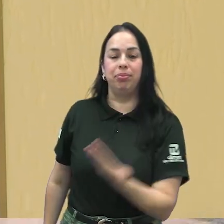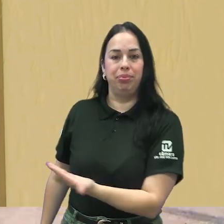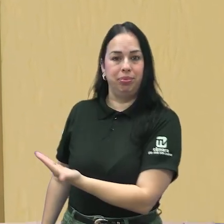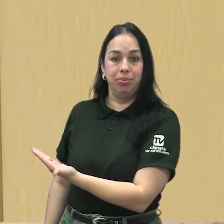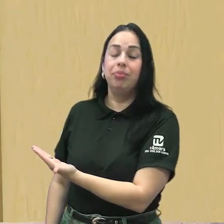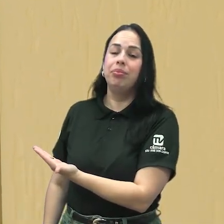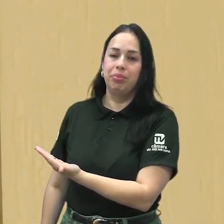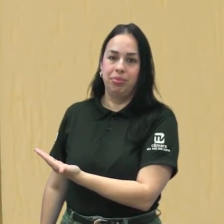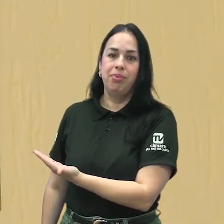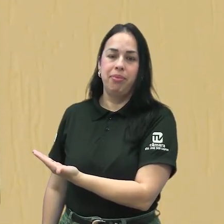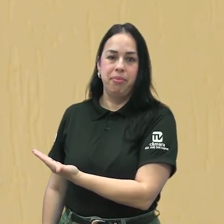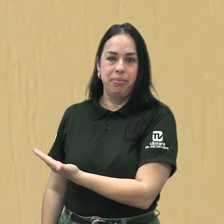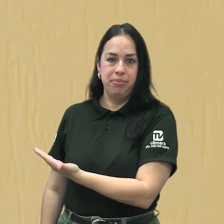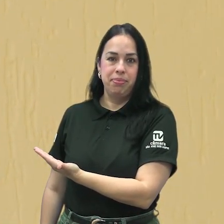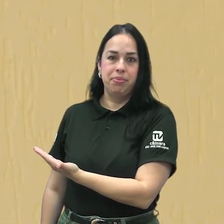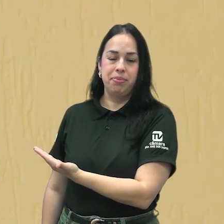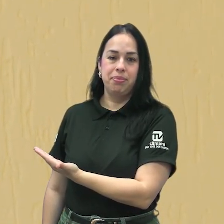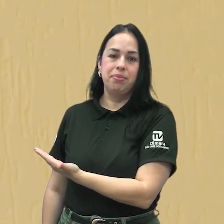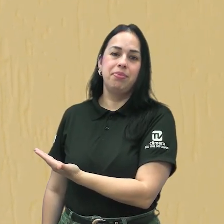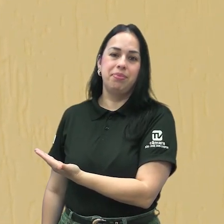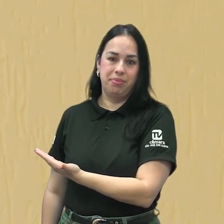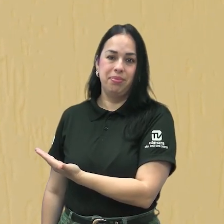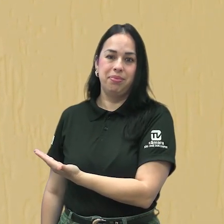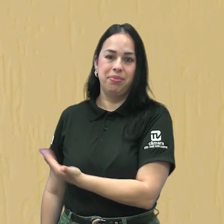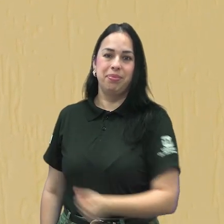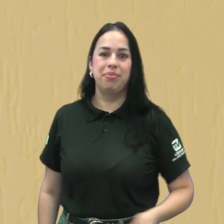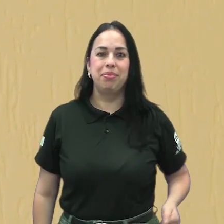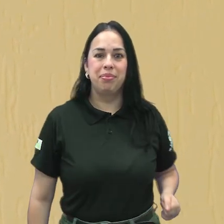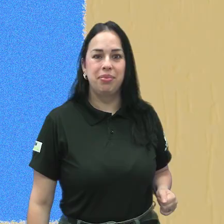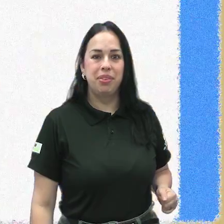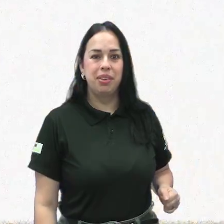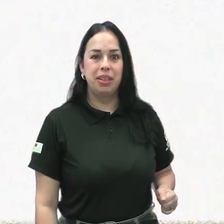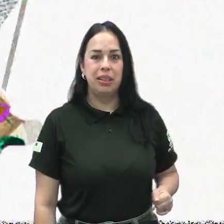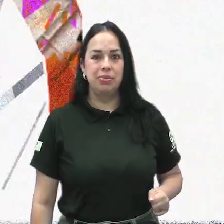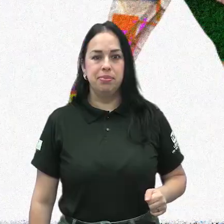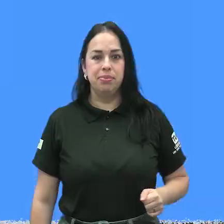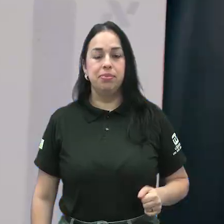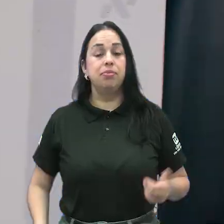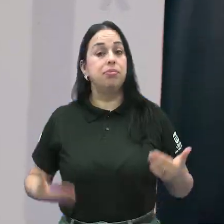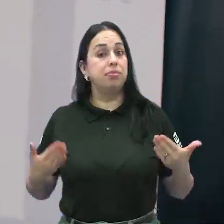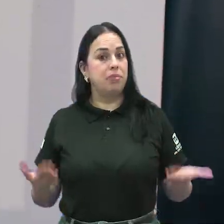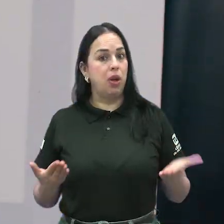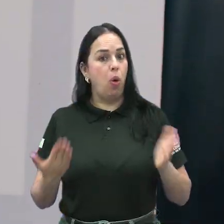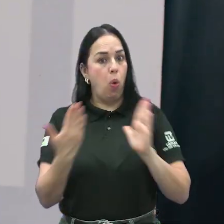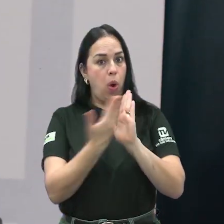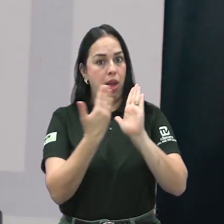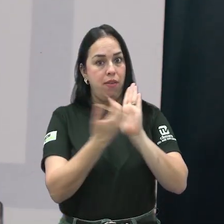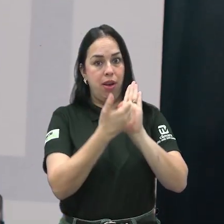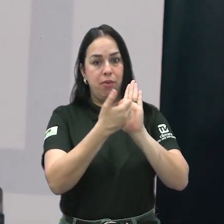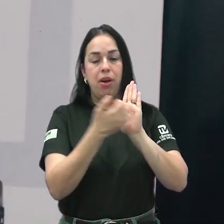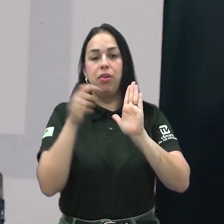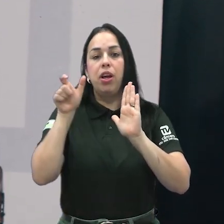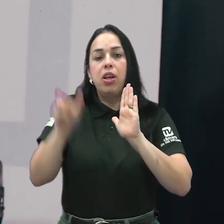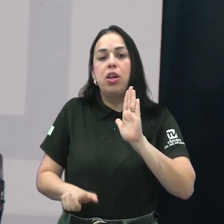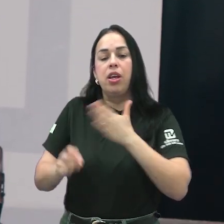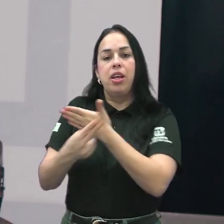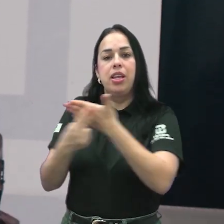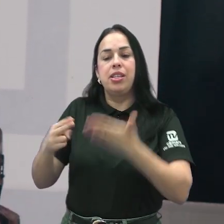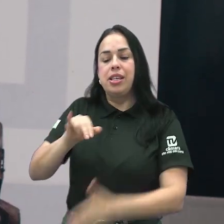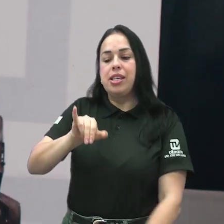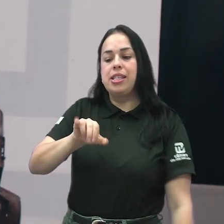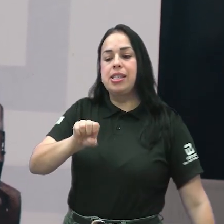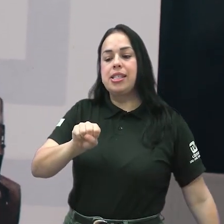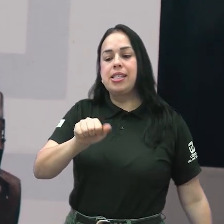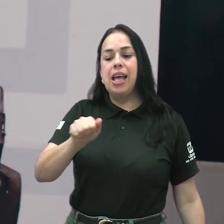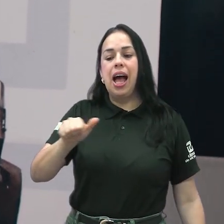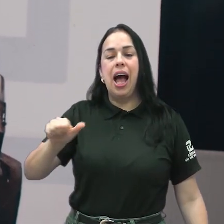Jorge Guedes, número 57, no Jardim das Indústrias. Bom, o livro foi escrito por Isaac Asimov